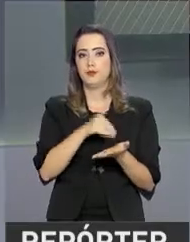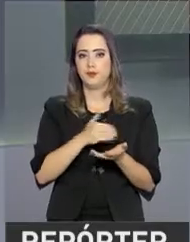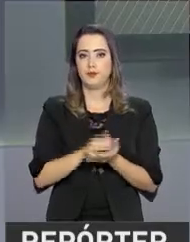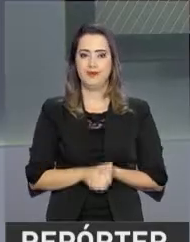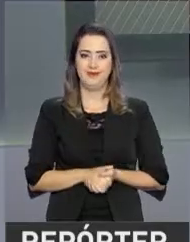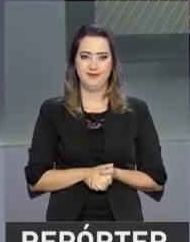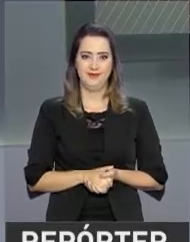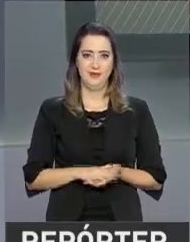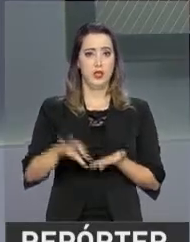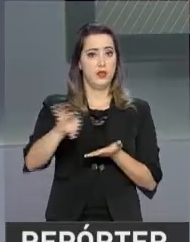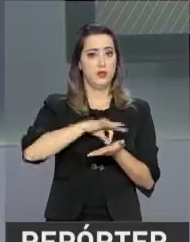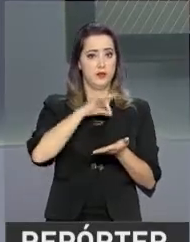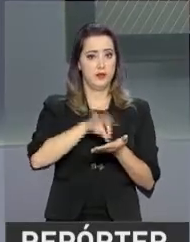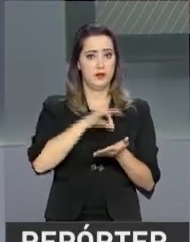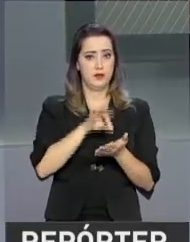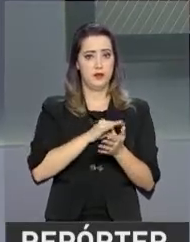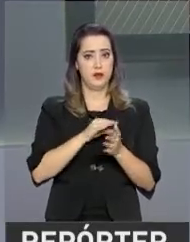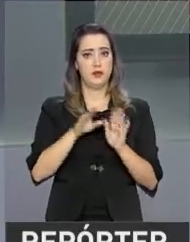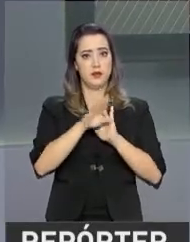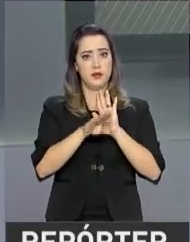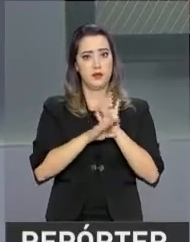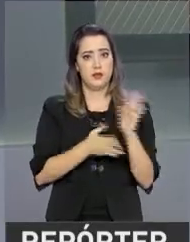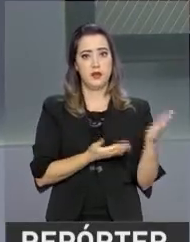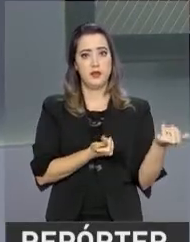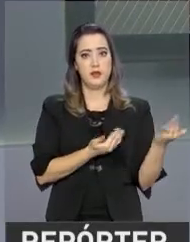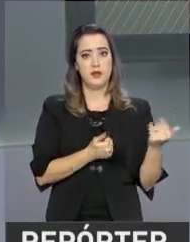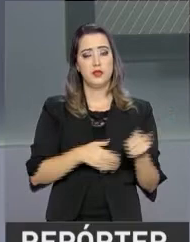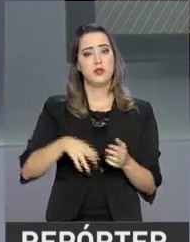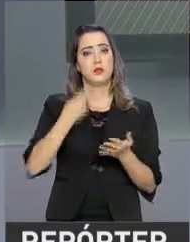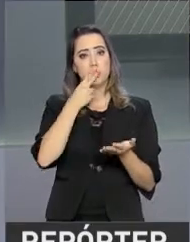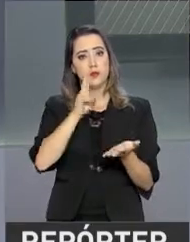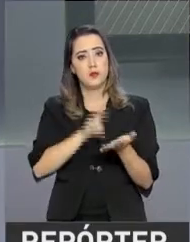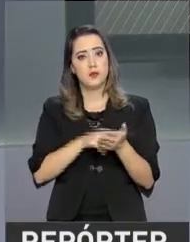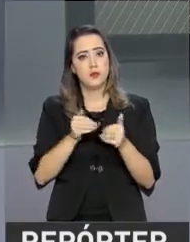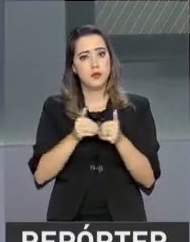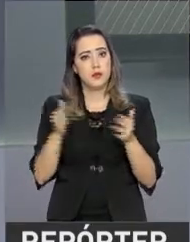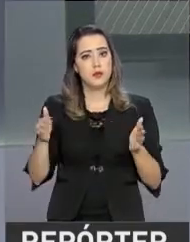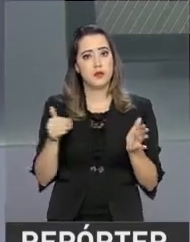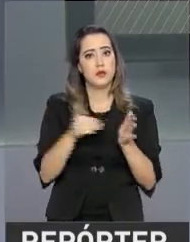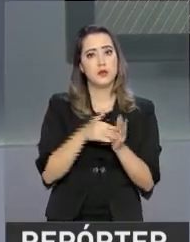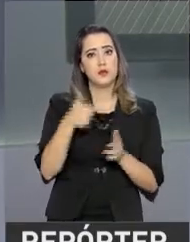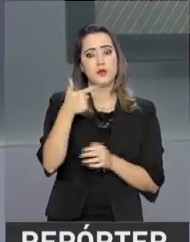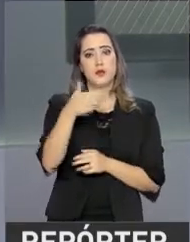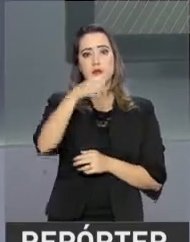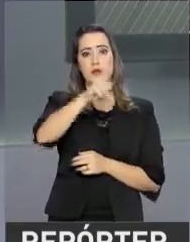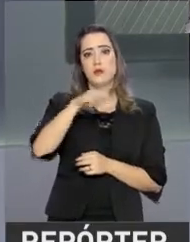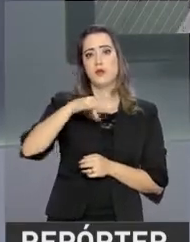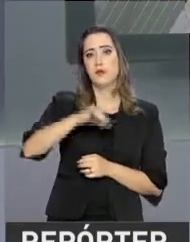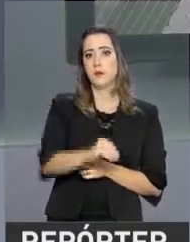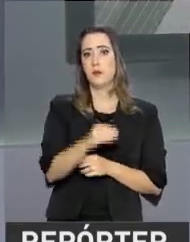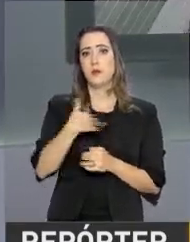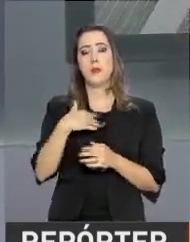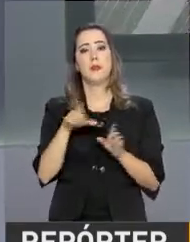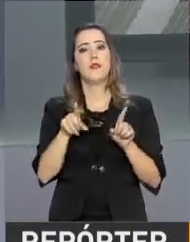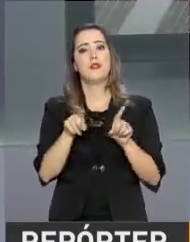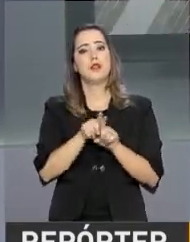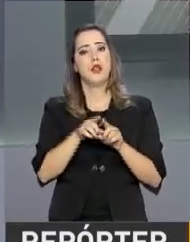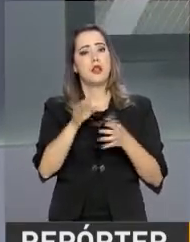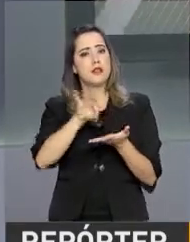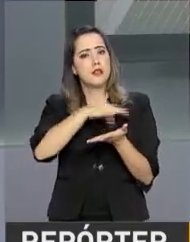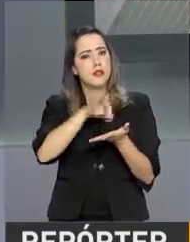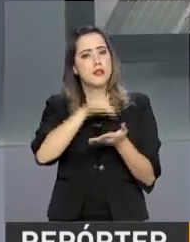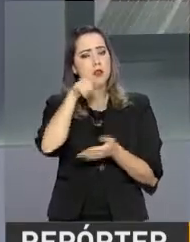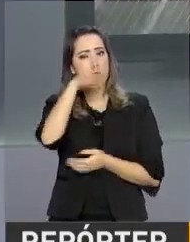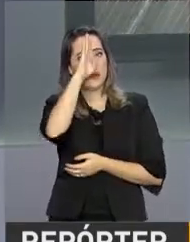as inscrições para o programa jovem aprendiz dos correios estão abertas até o dia 29 de maio a inscrição é de graça